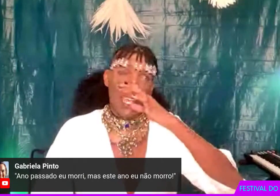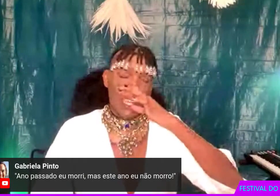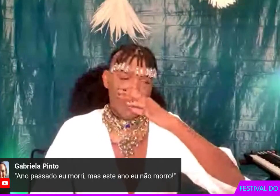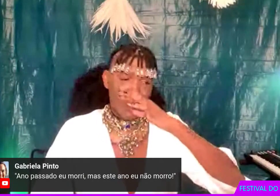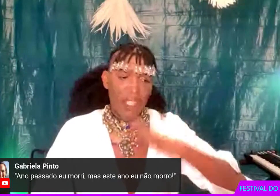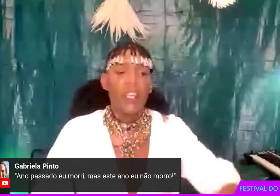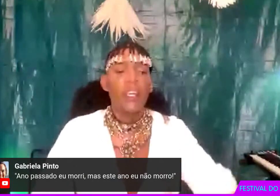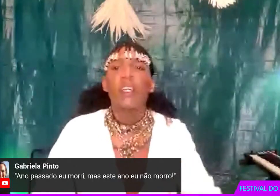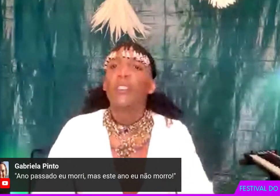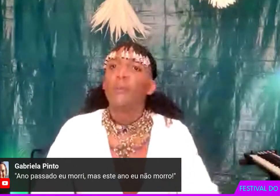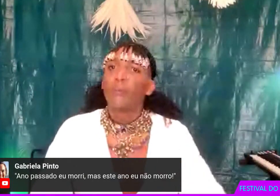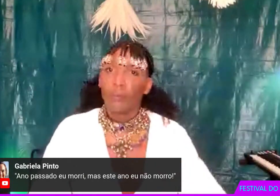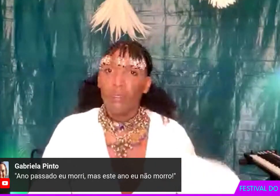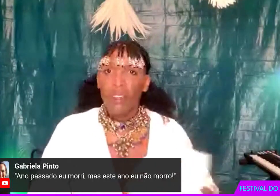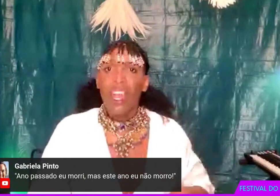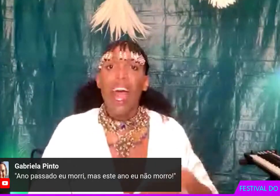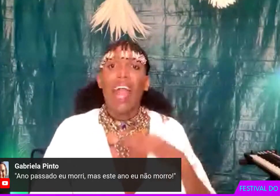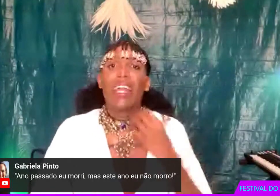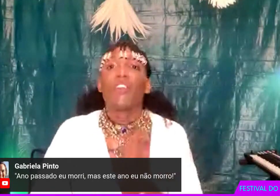vocês.